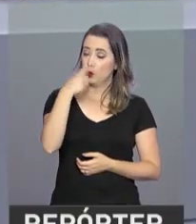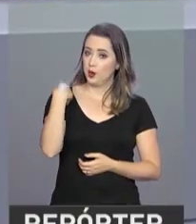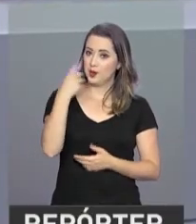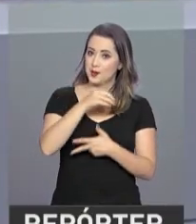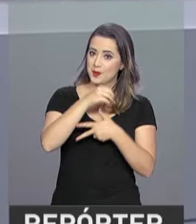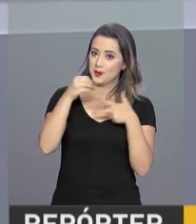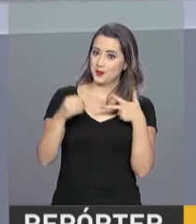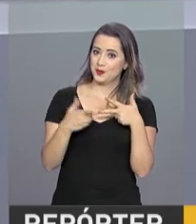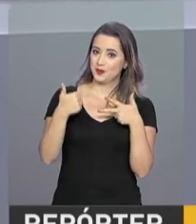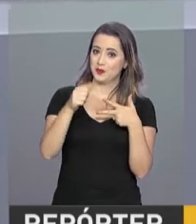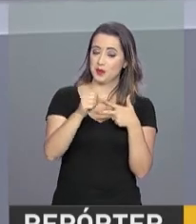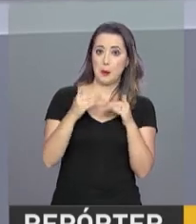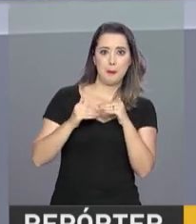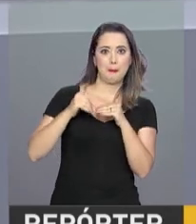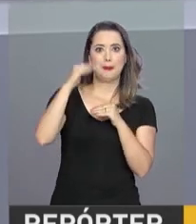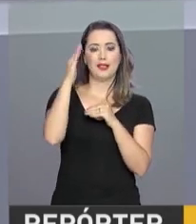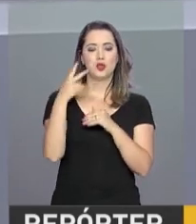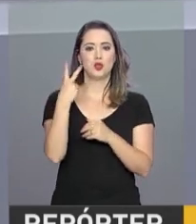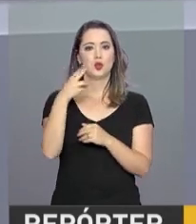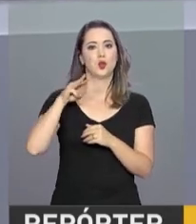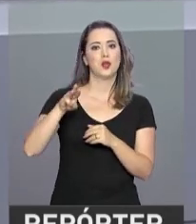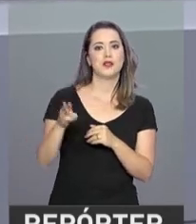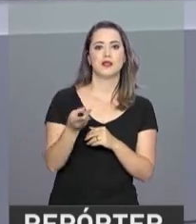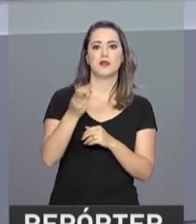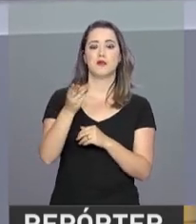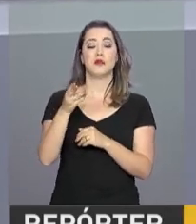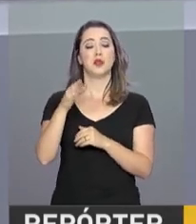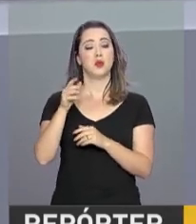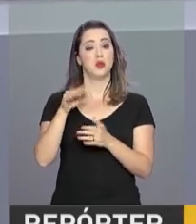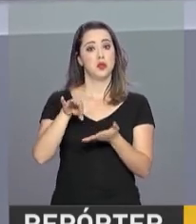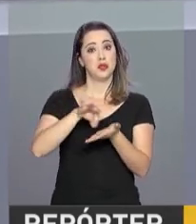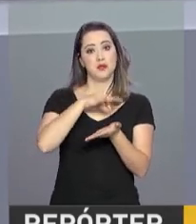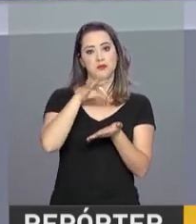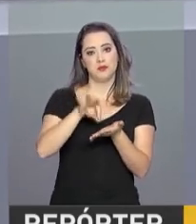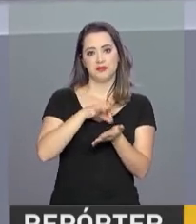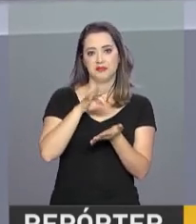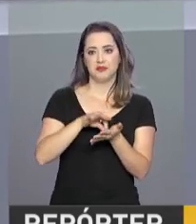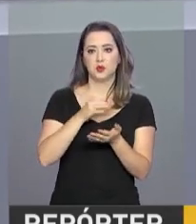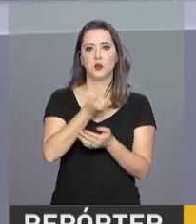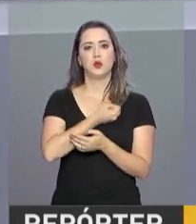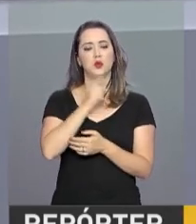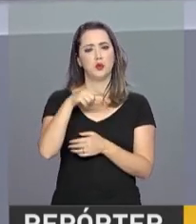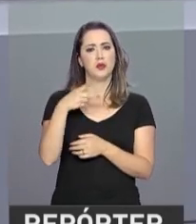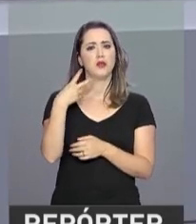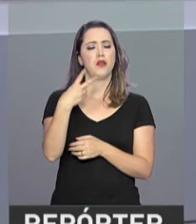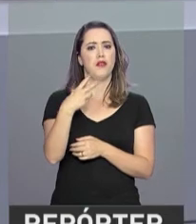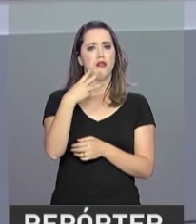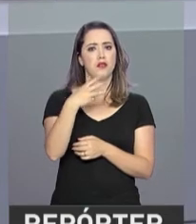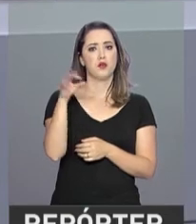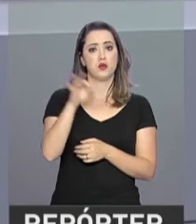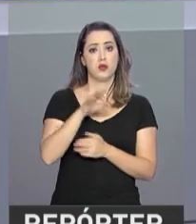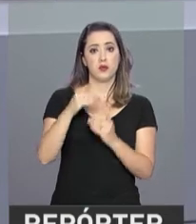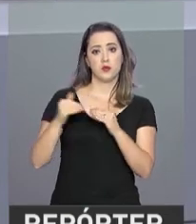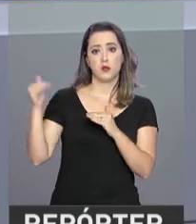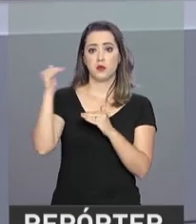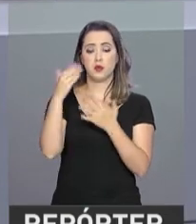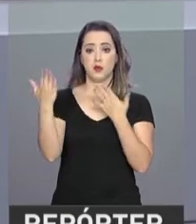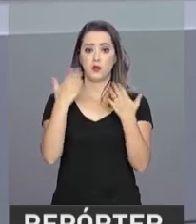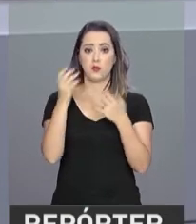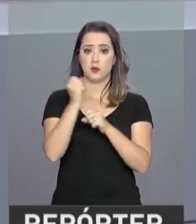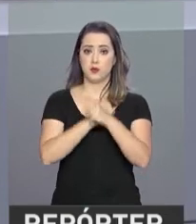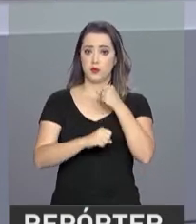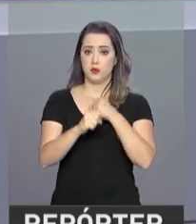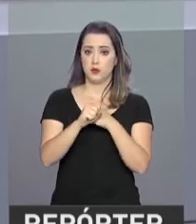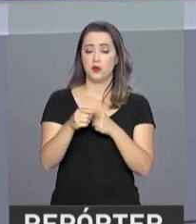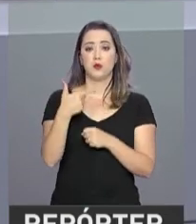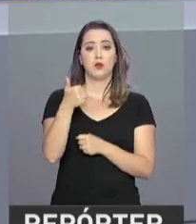enem 2018 supera dois milhões e cem mil inscritos o número é 23% maior que no ano passado em